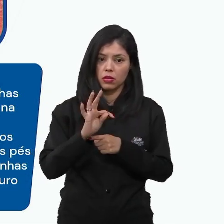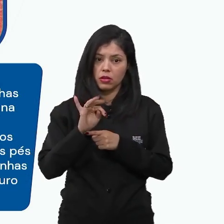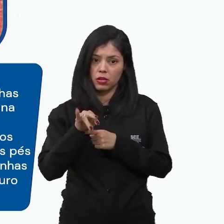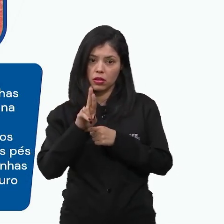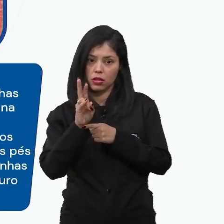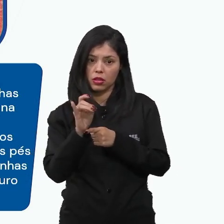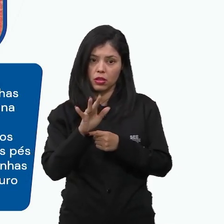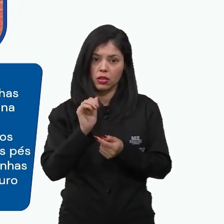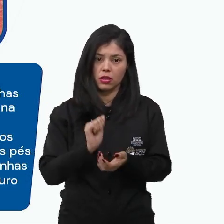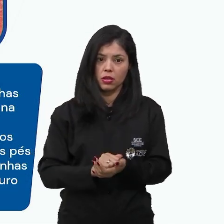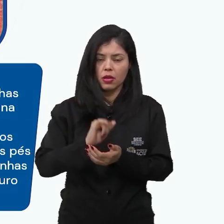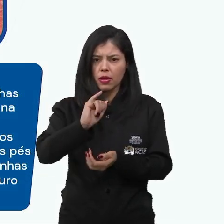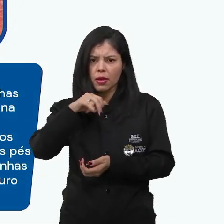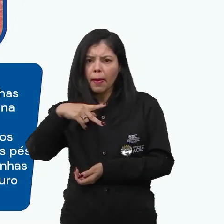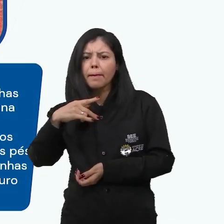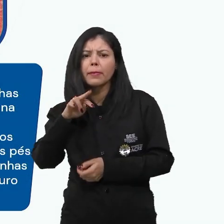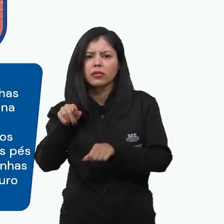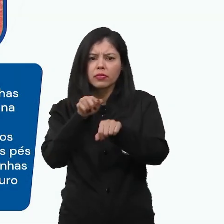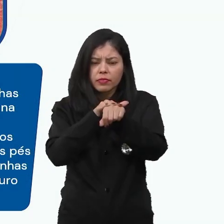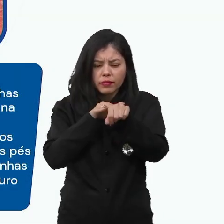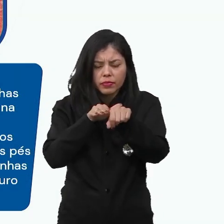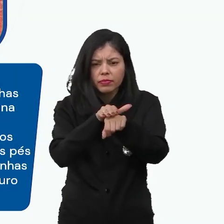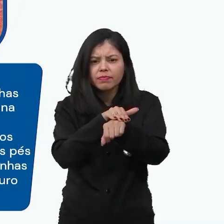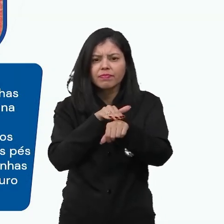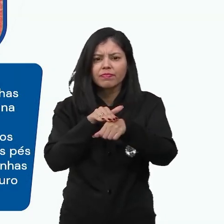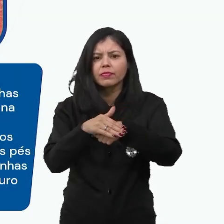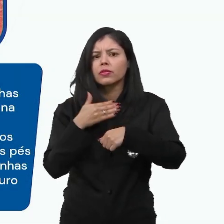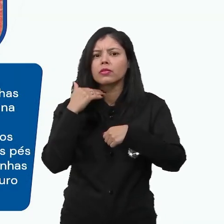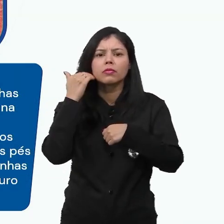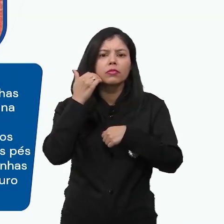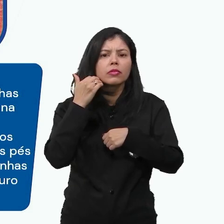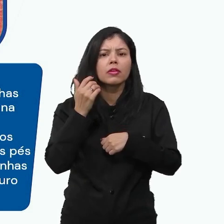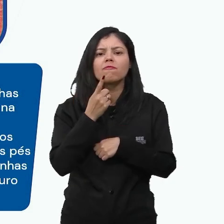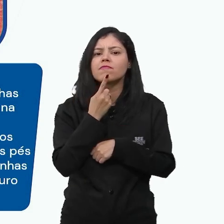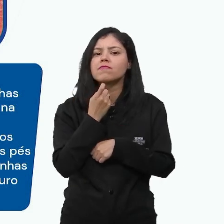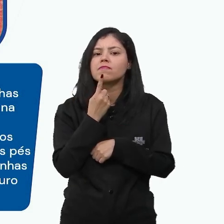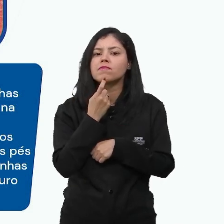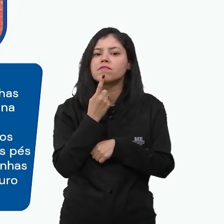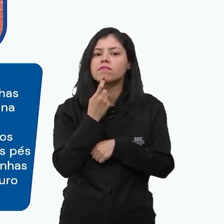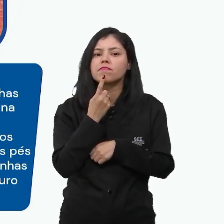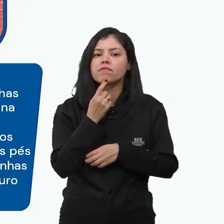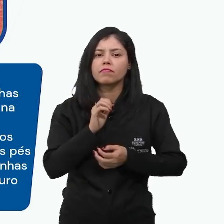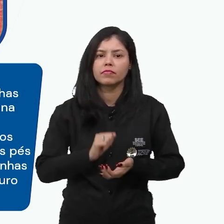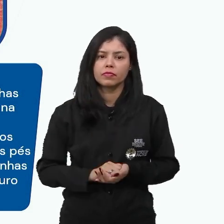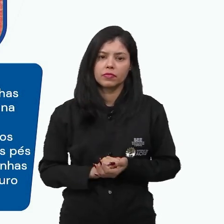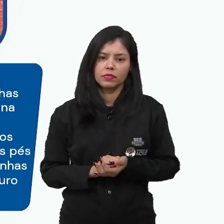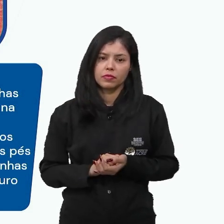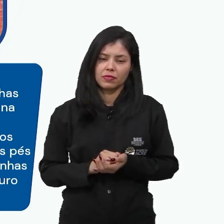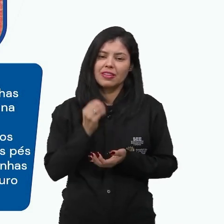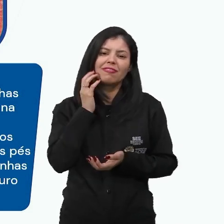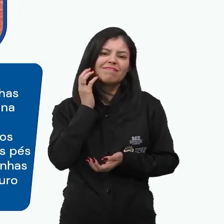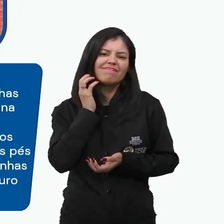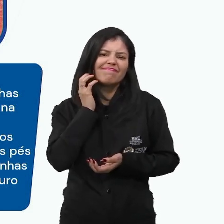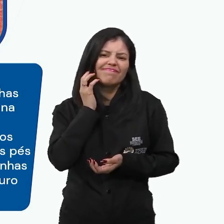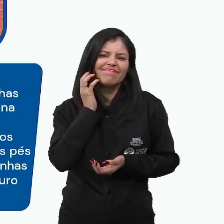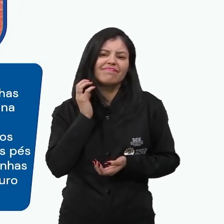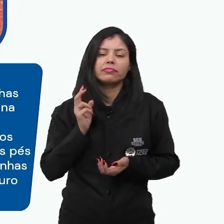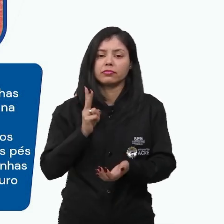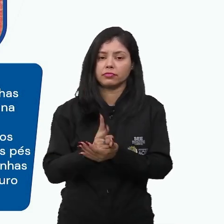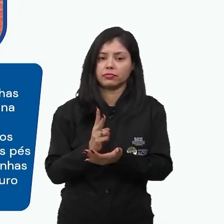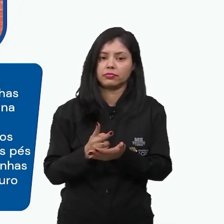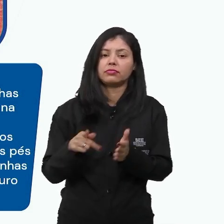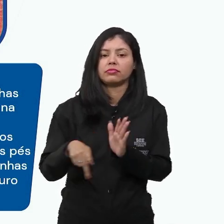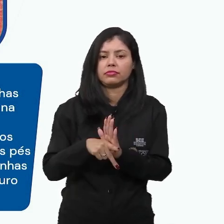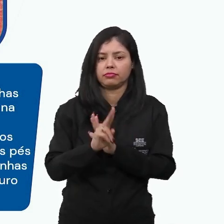a impinge, que é essas manchas assim arredondadas, né, avermelhadas e que faz aquela coceira, né, a